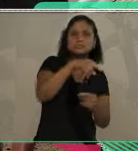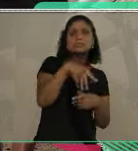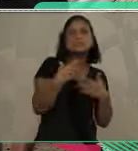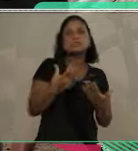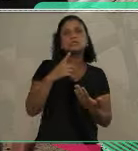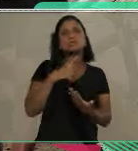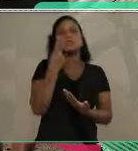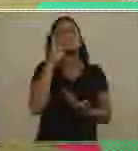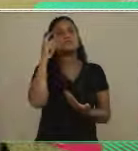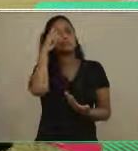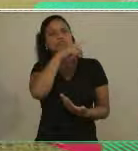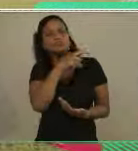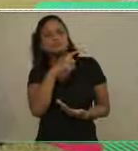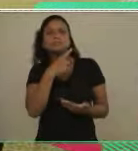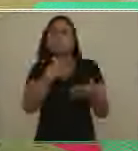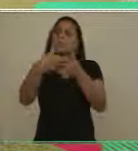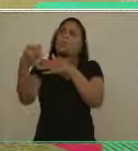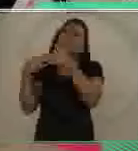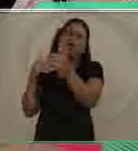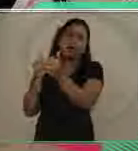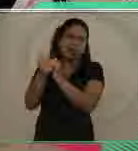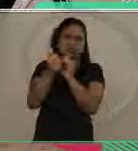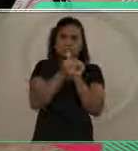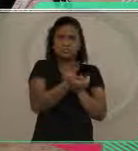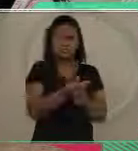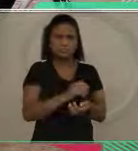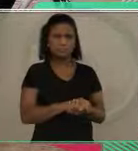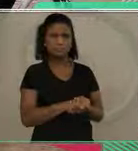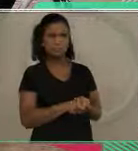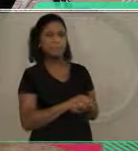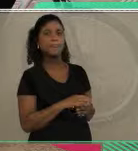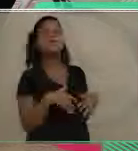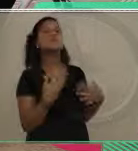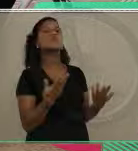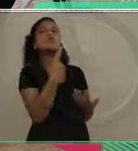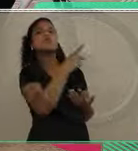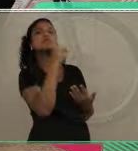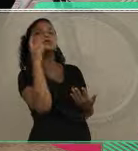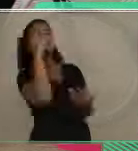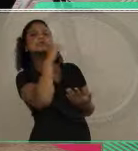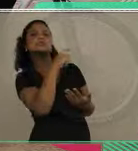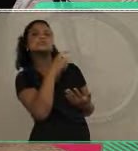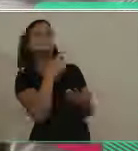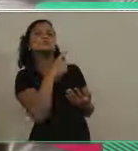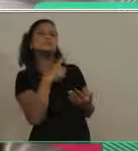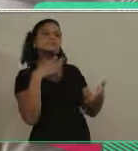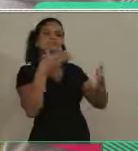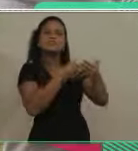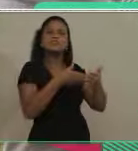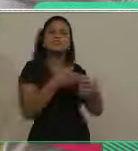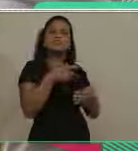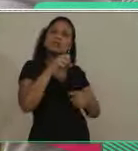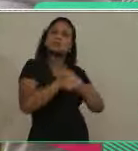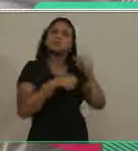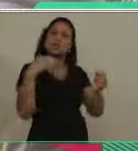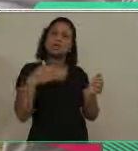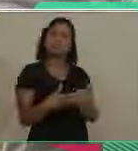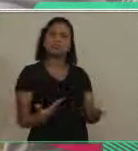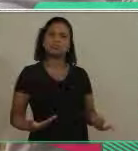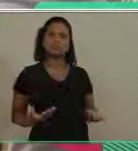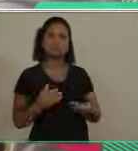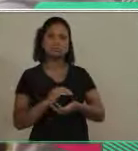isso que foi uma grande dificuldade como é para qualquer atleta. Qual foi o maior desafio que você encarou no ciclismo até hoje? Como deficiente e